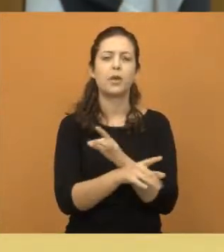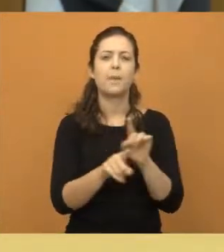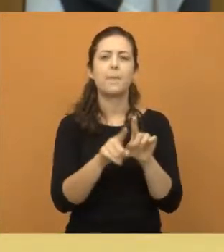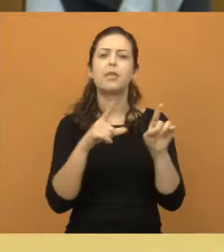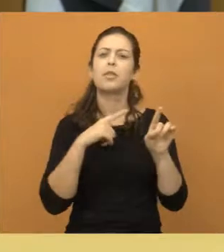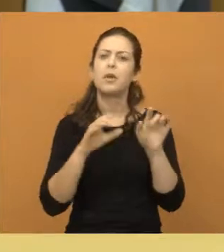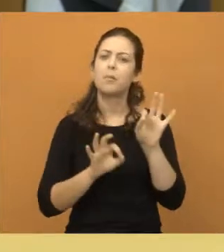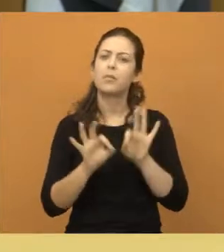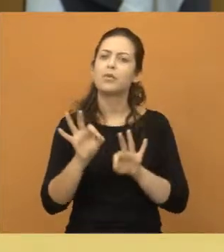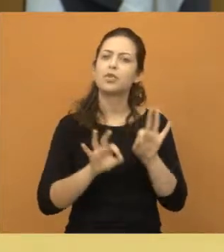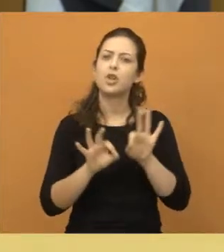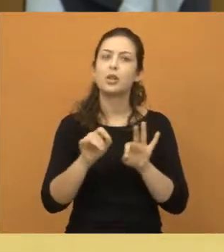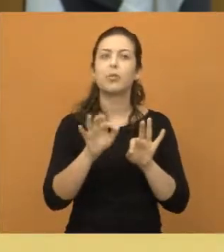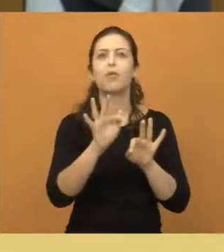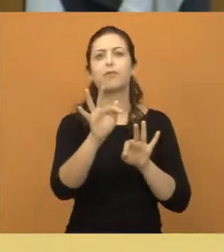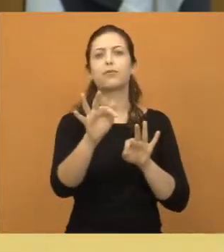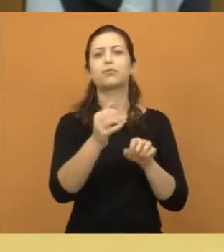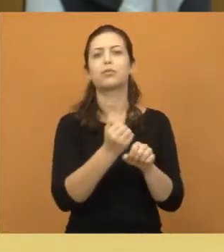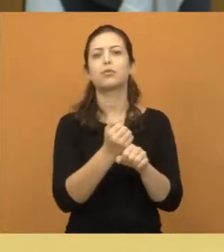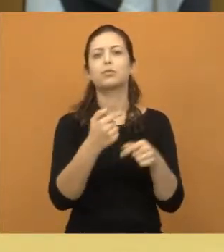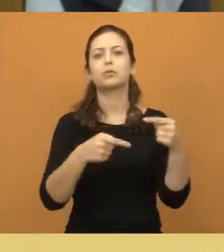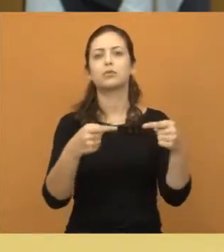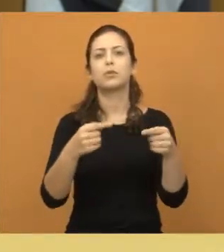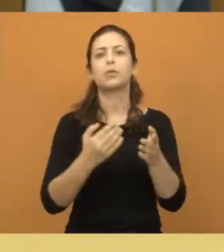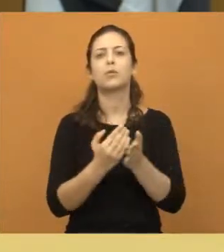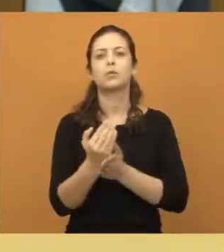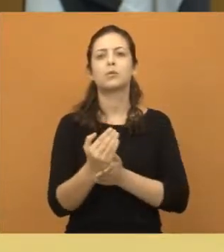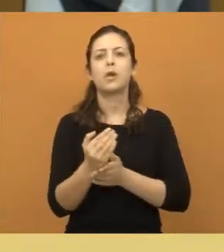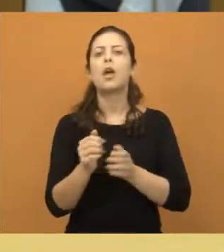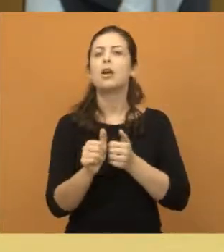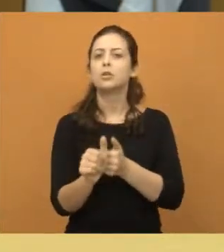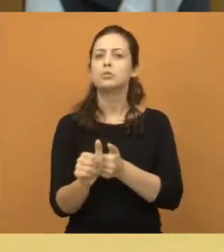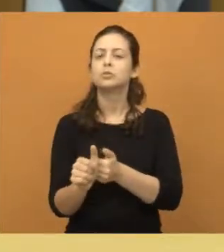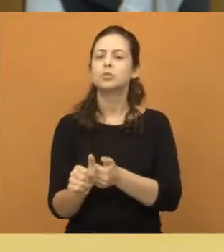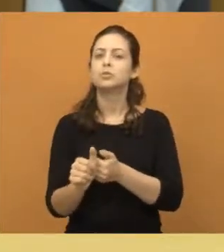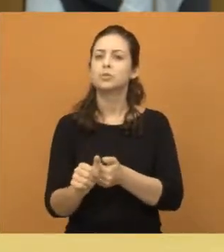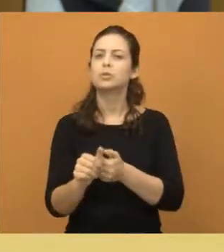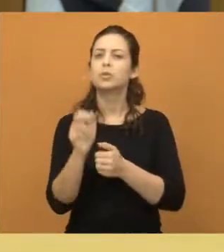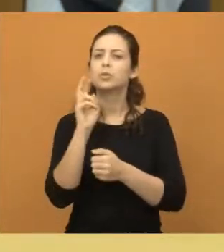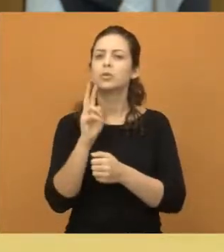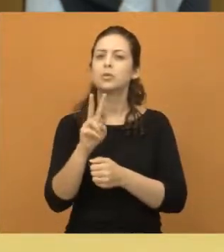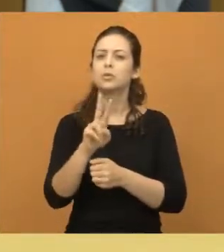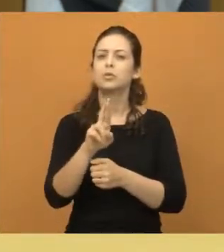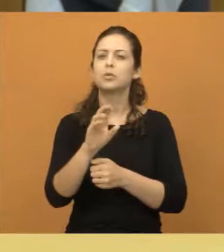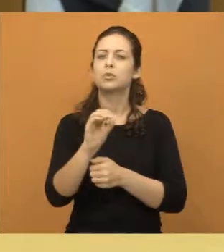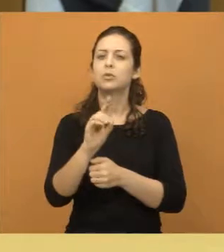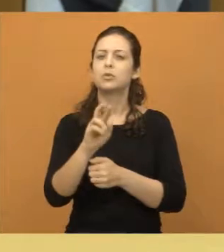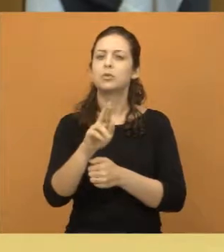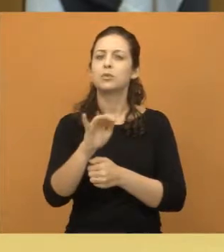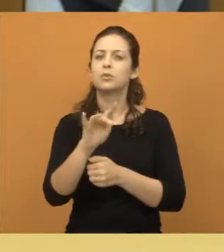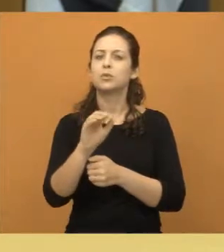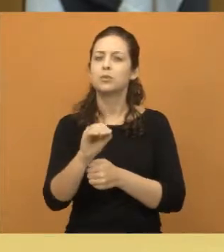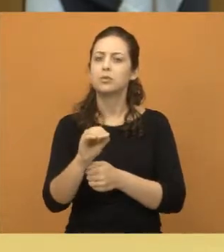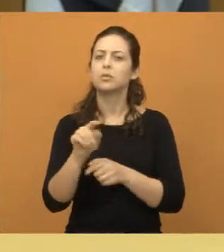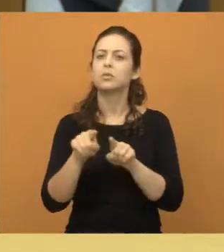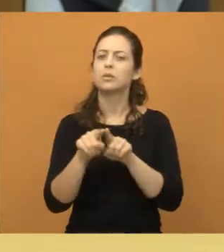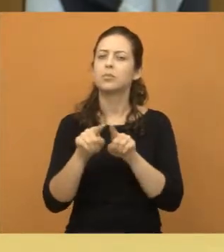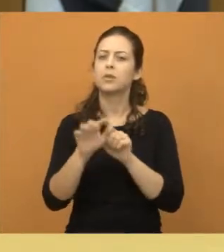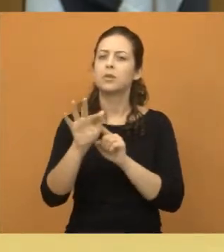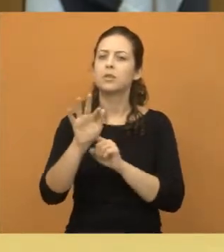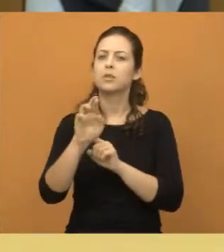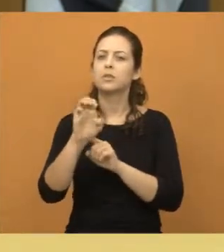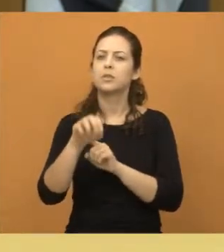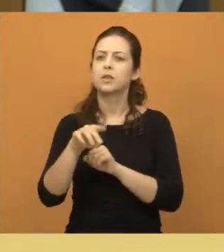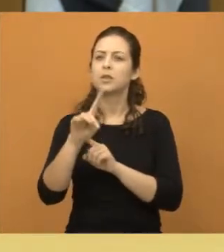um projeto para a gente iniciar uma discussão. Acho que aqui quem acompanhou bastante foi o vereador Rodrigo Salomão, acho que o vereador